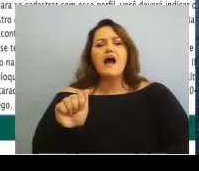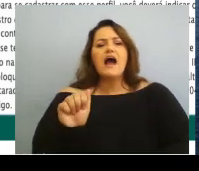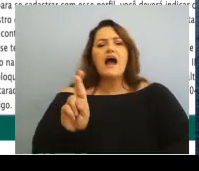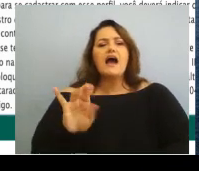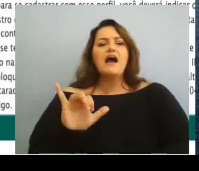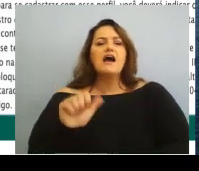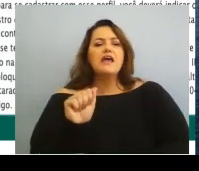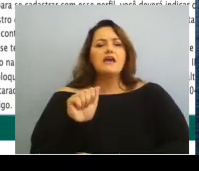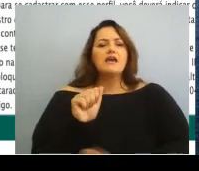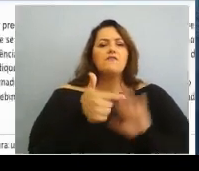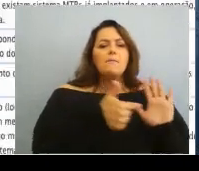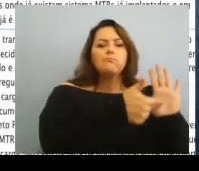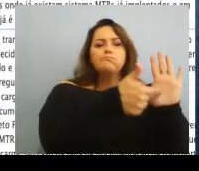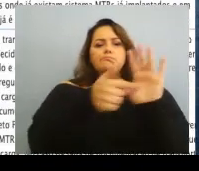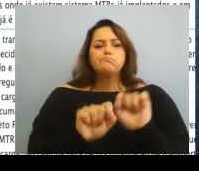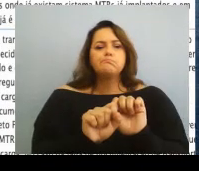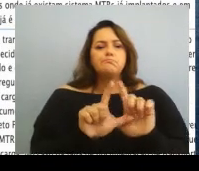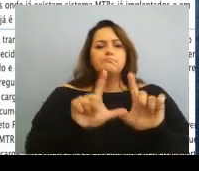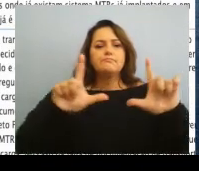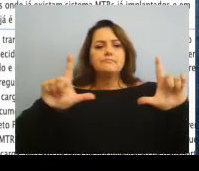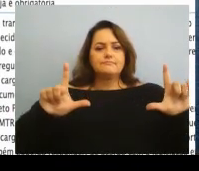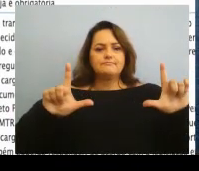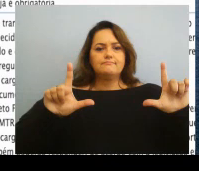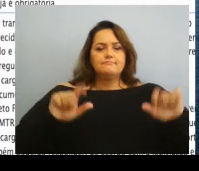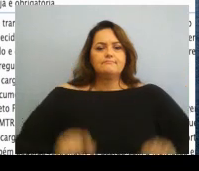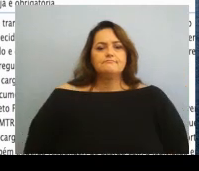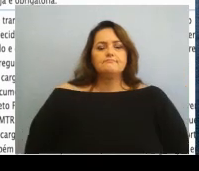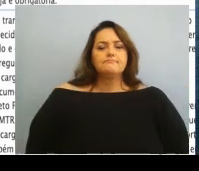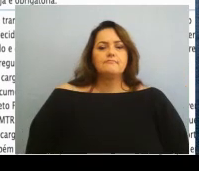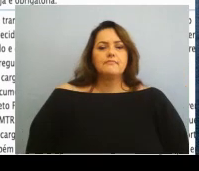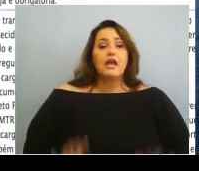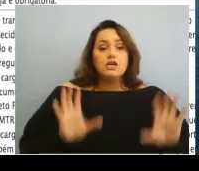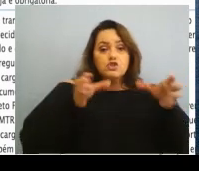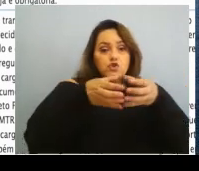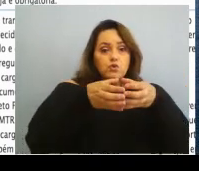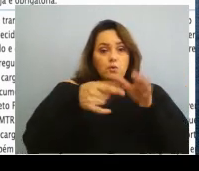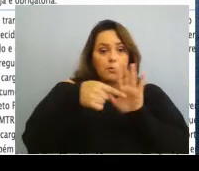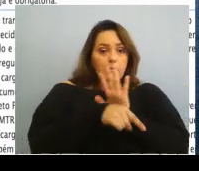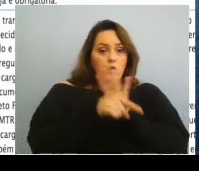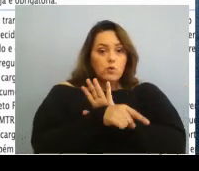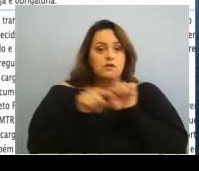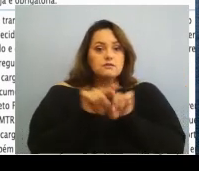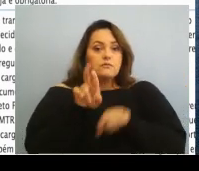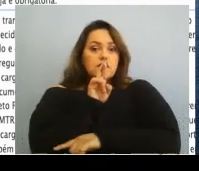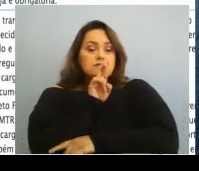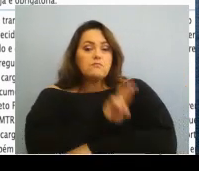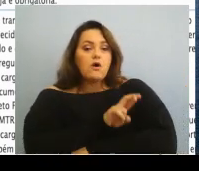ser apresentadas. E assim por diante. Esse grupo de perguntas e respostas